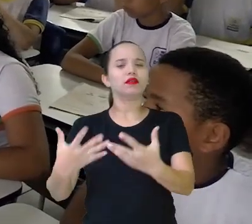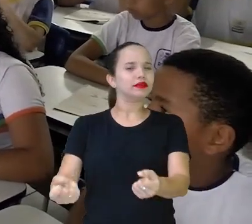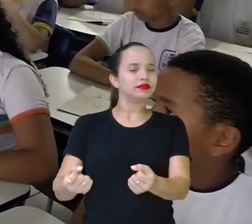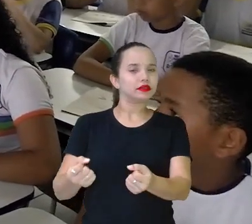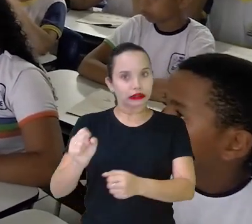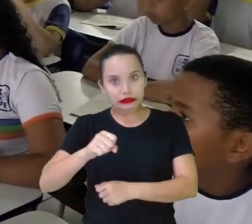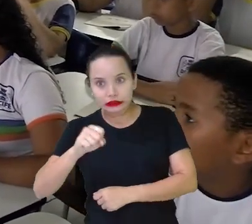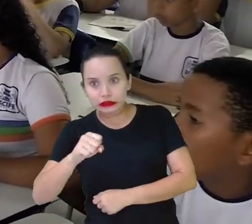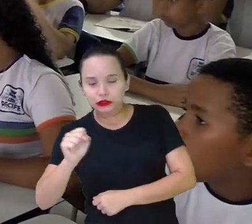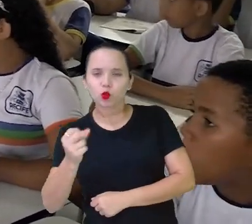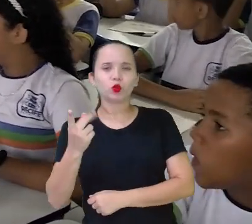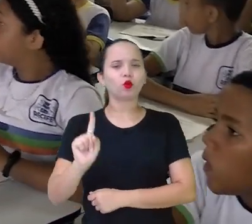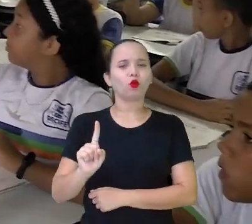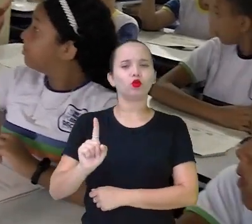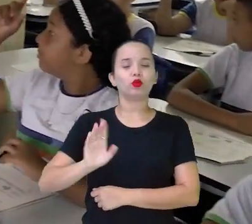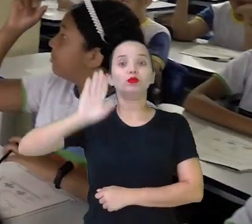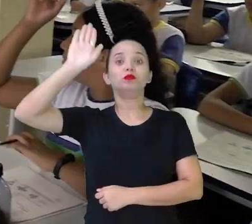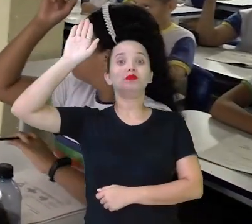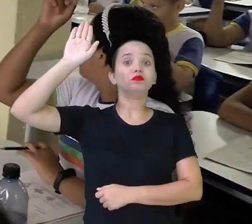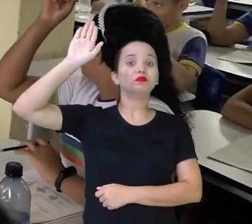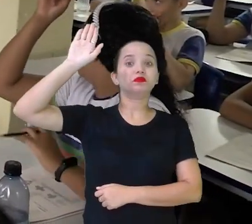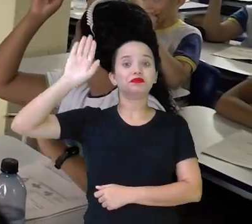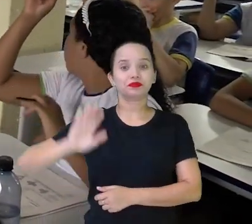Sim? Levanta a mão quem toparia.